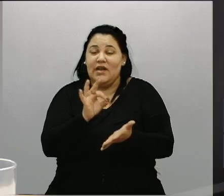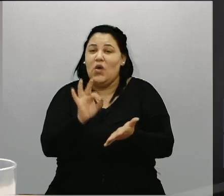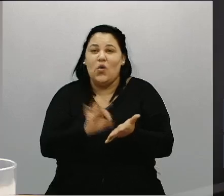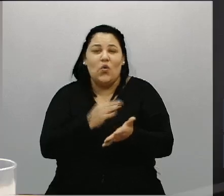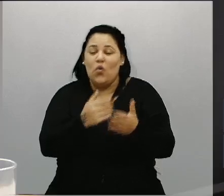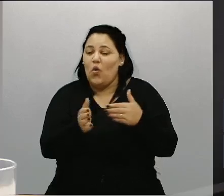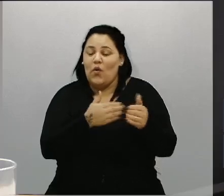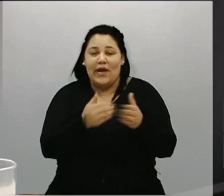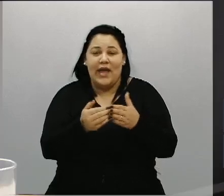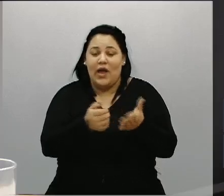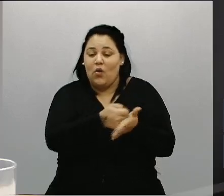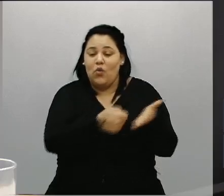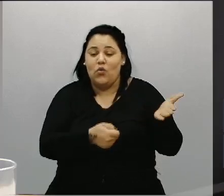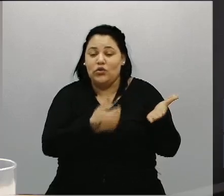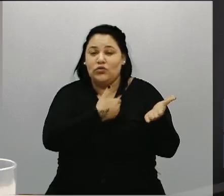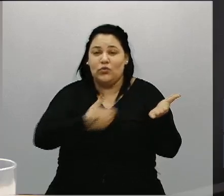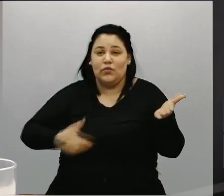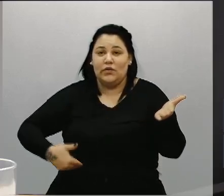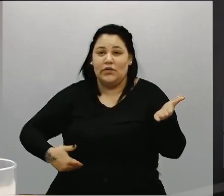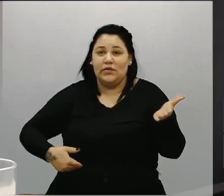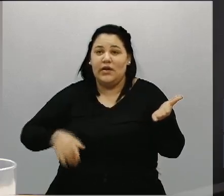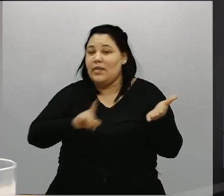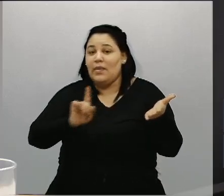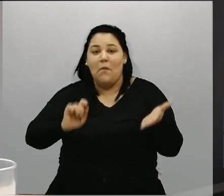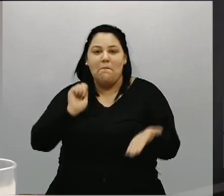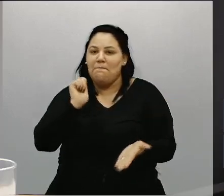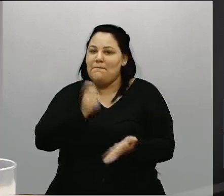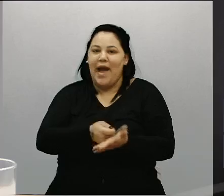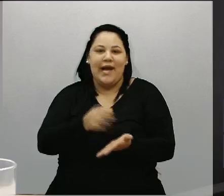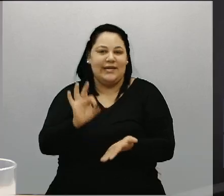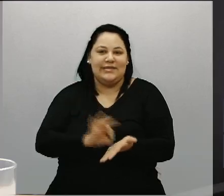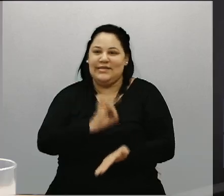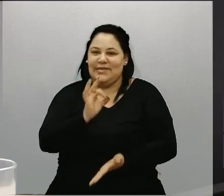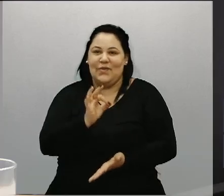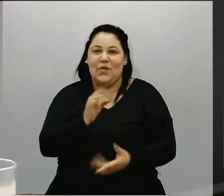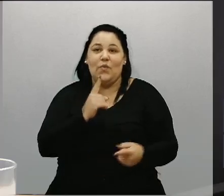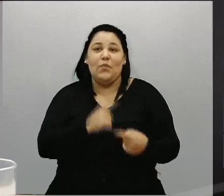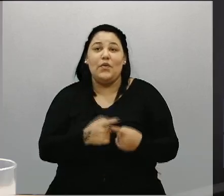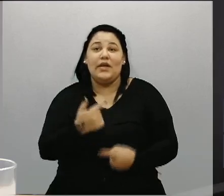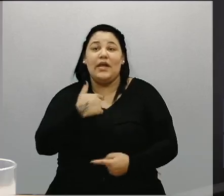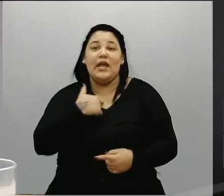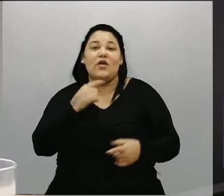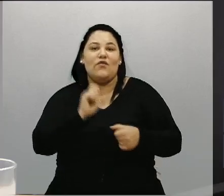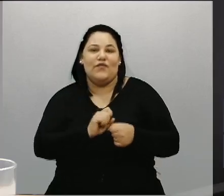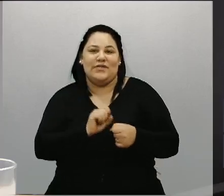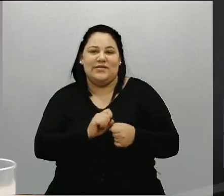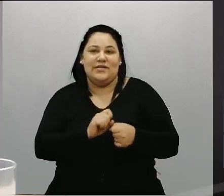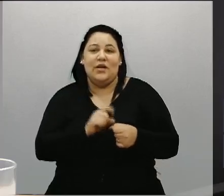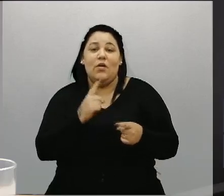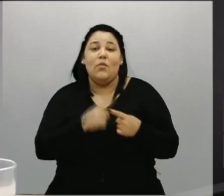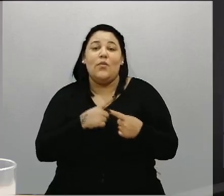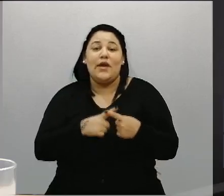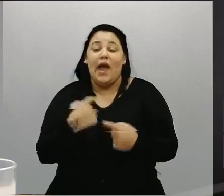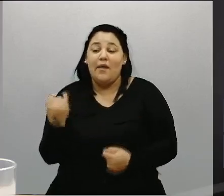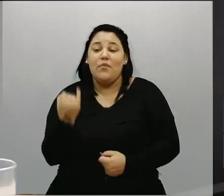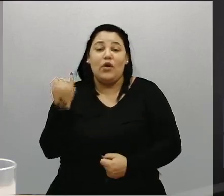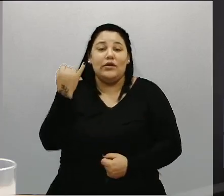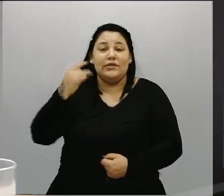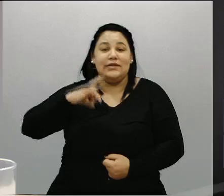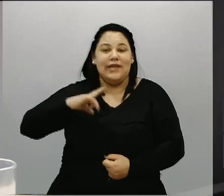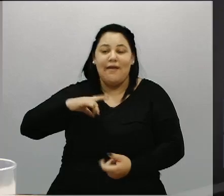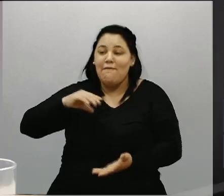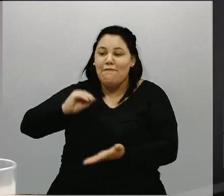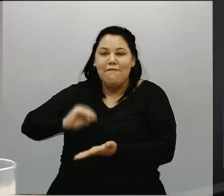qualquer concurso público, não paga a inscrição. Por que eu fiz isso? Pela importância que temos muita falta de